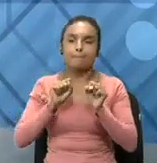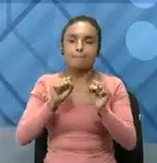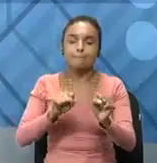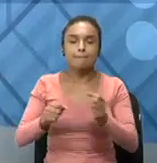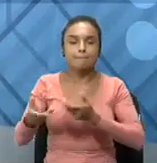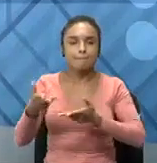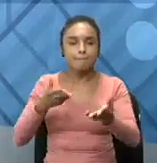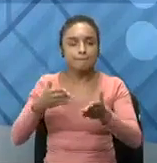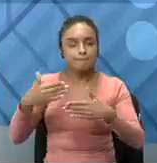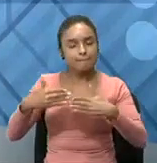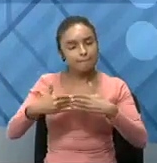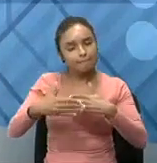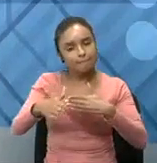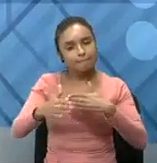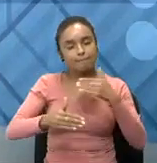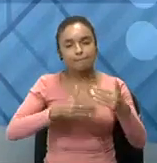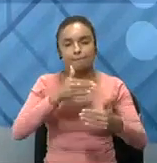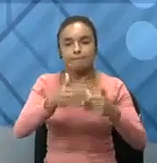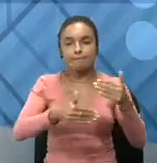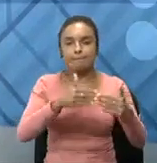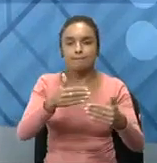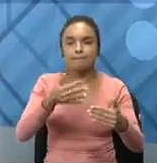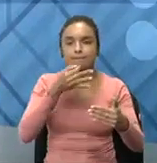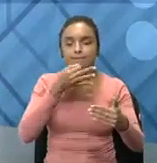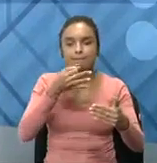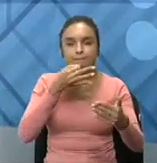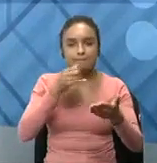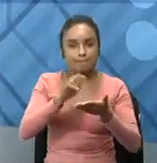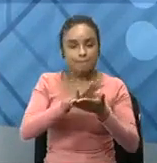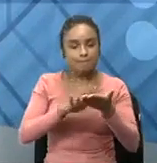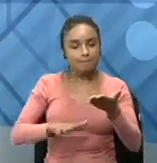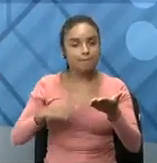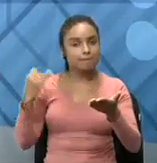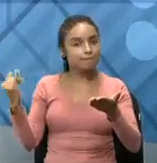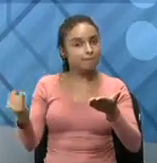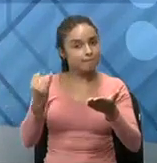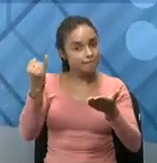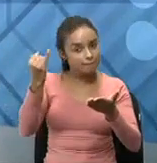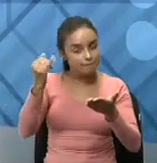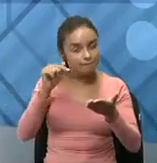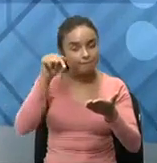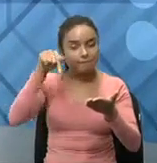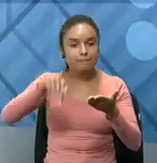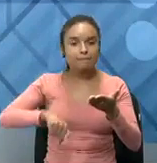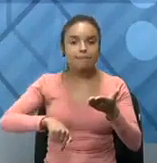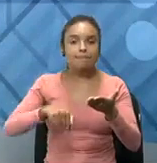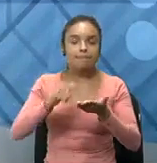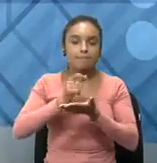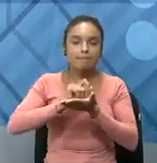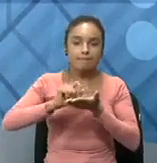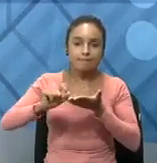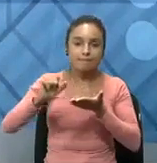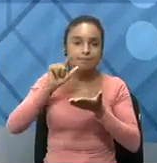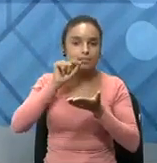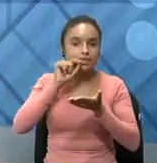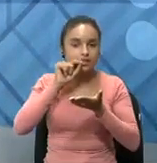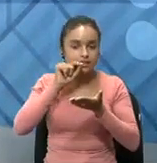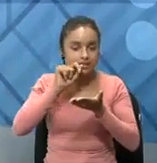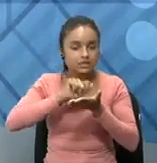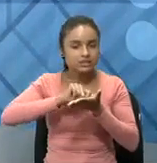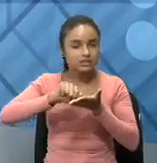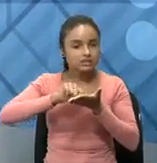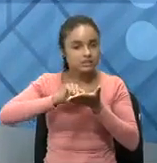possa, proceder no desenvolvimento da questão, ok? Também é importante que você esteja com lápis, com caneta,